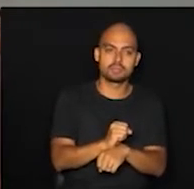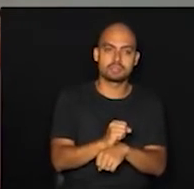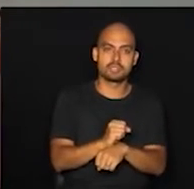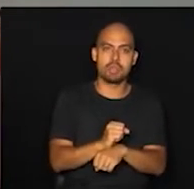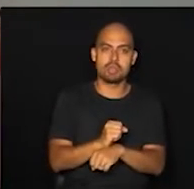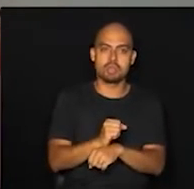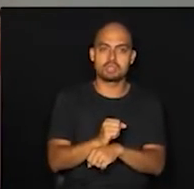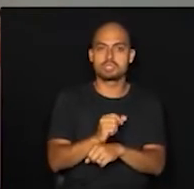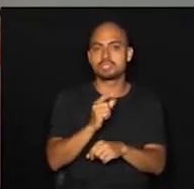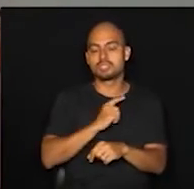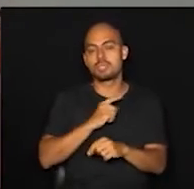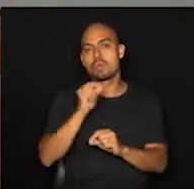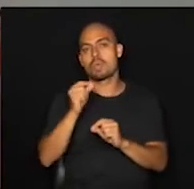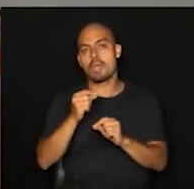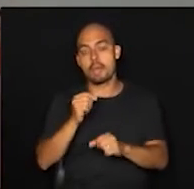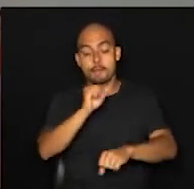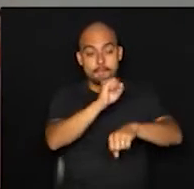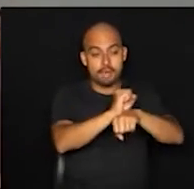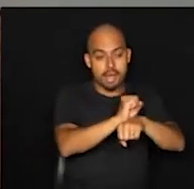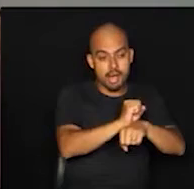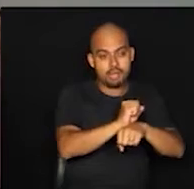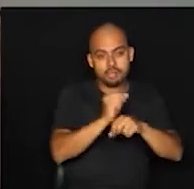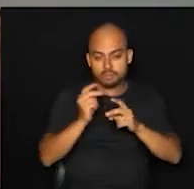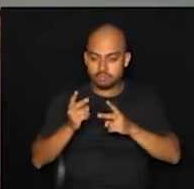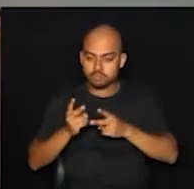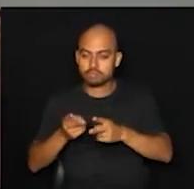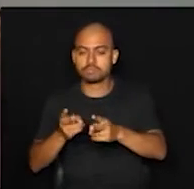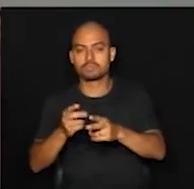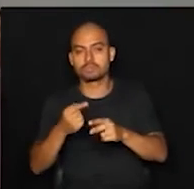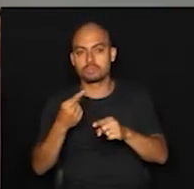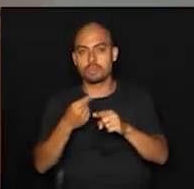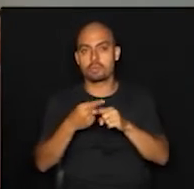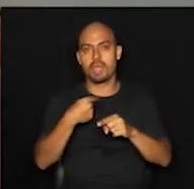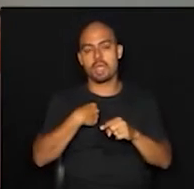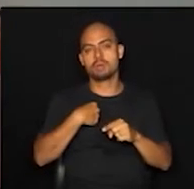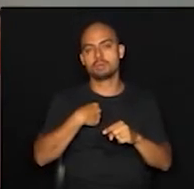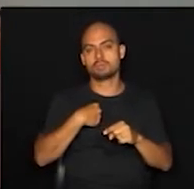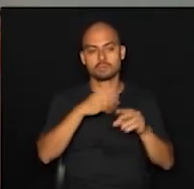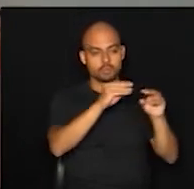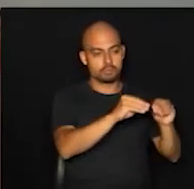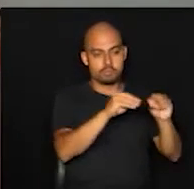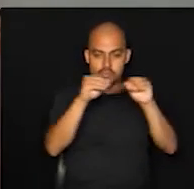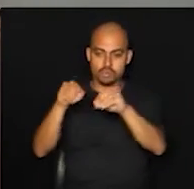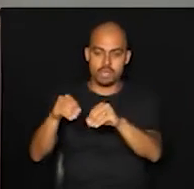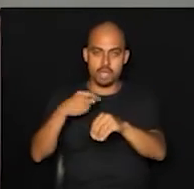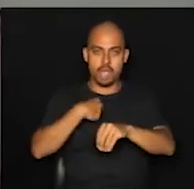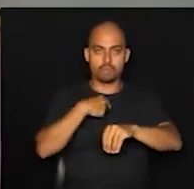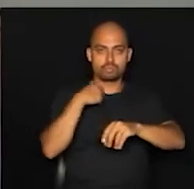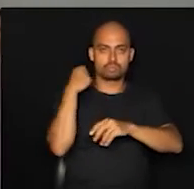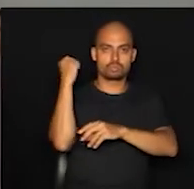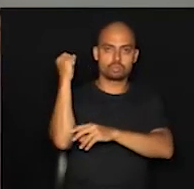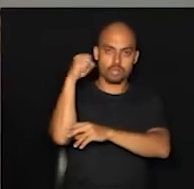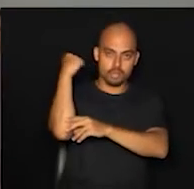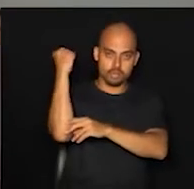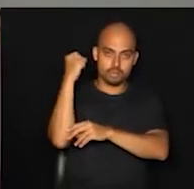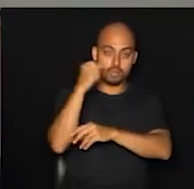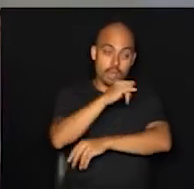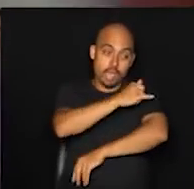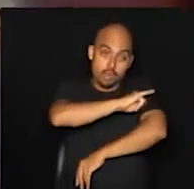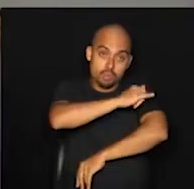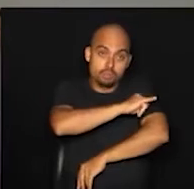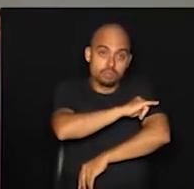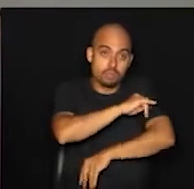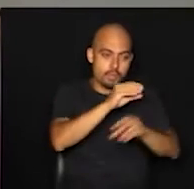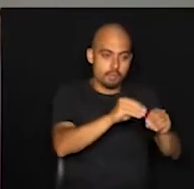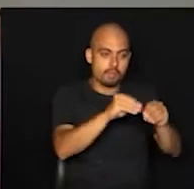que tinha algumas interrupções, porque eu mesmo, né, quer dizer, saí de um lugar, fui para o outro. Eu sou do Rio, mas moro em Brasília.